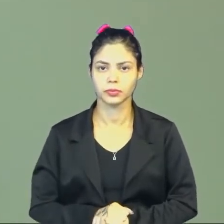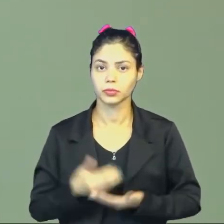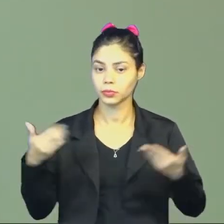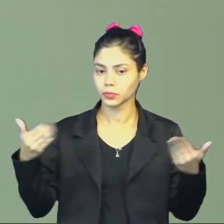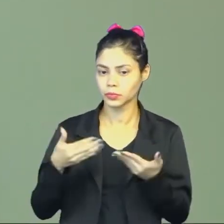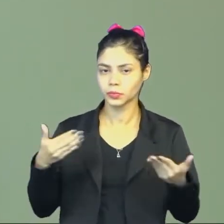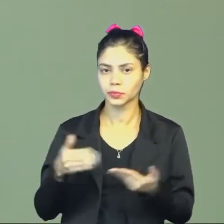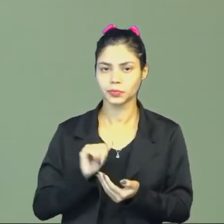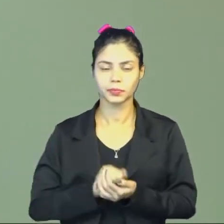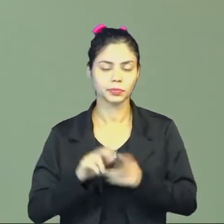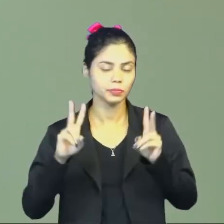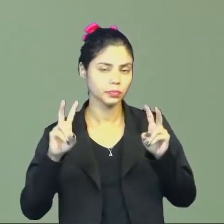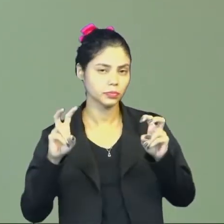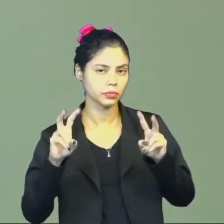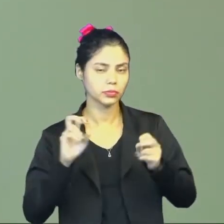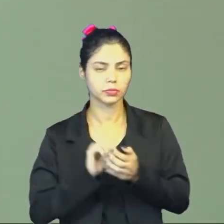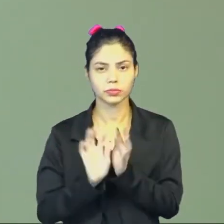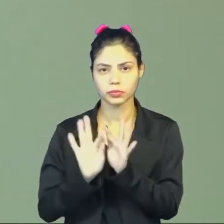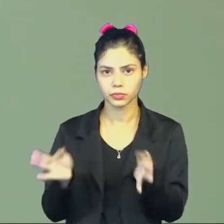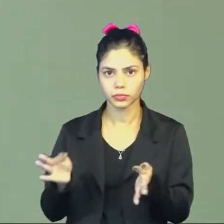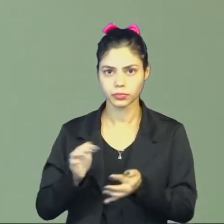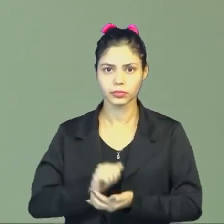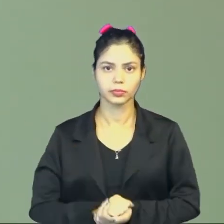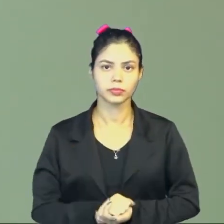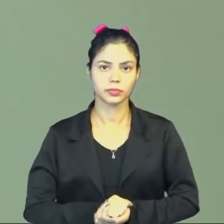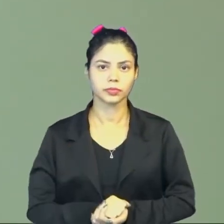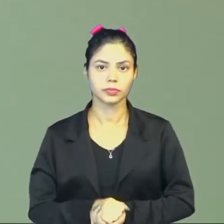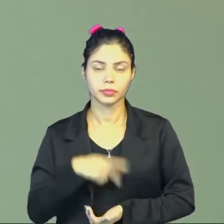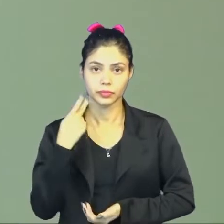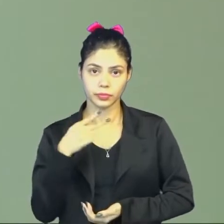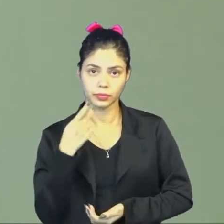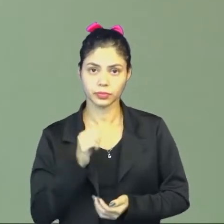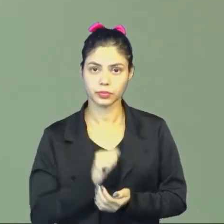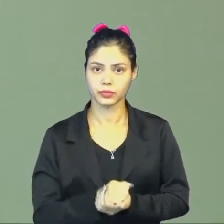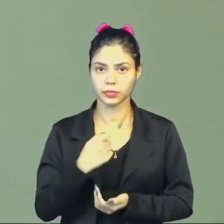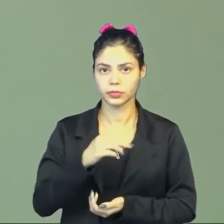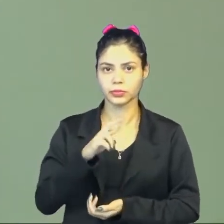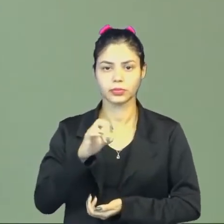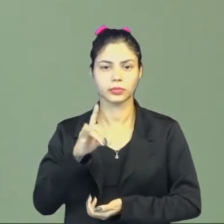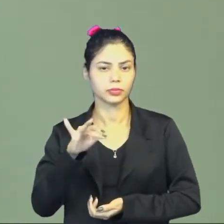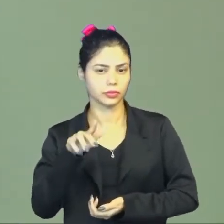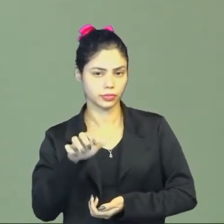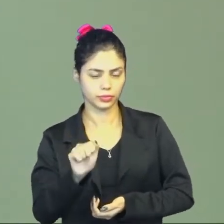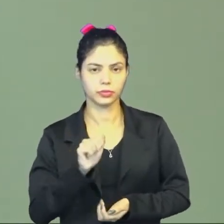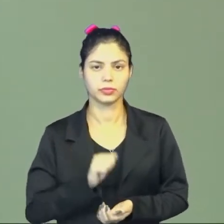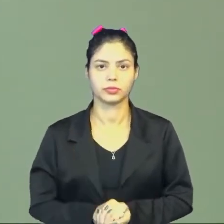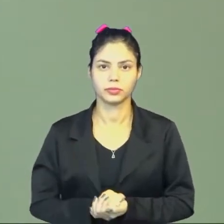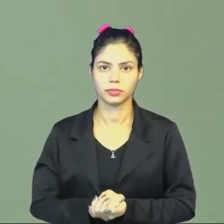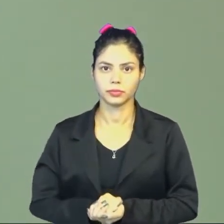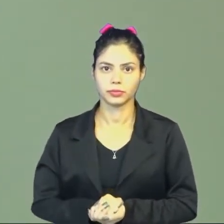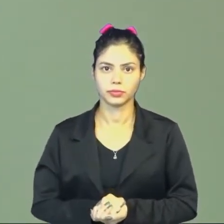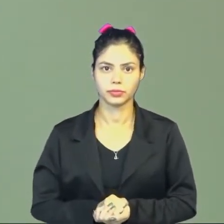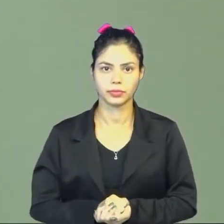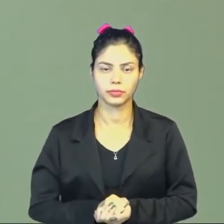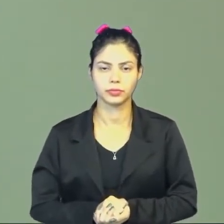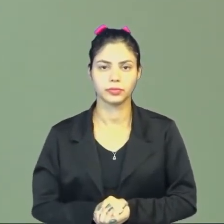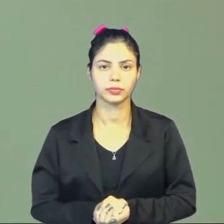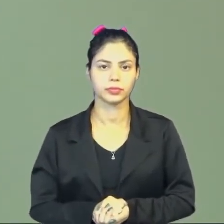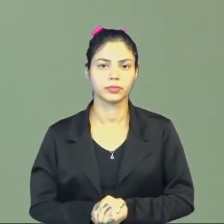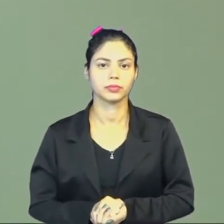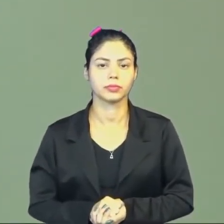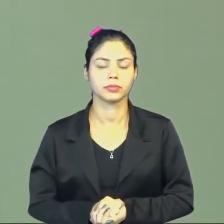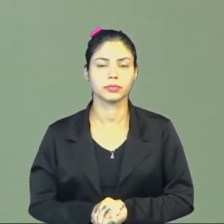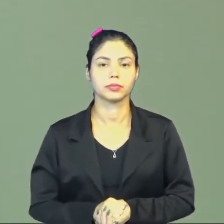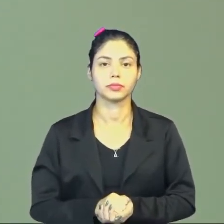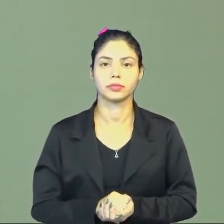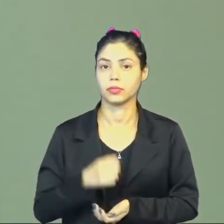um assunto simples. Nós vamos falar de proporcionalidade inversa e aquelas proporcionalidades que